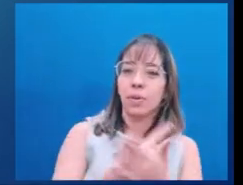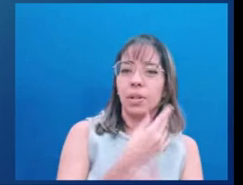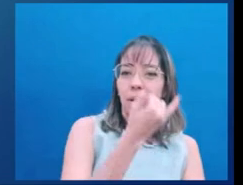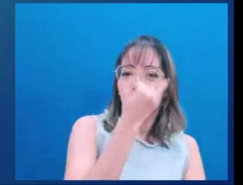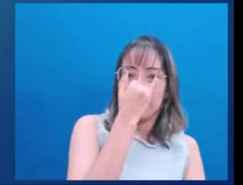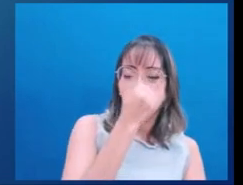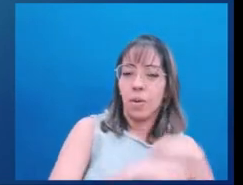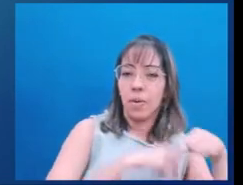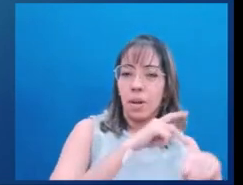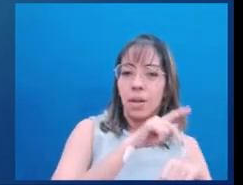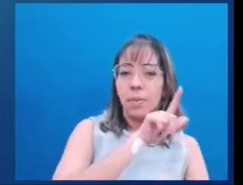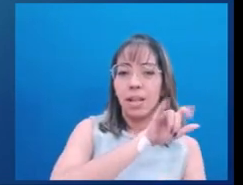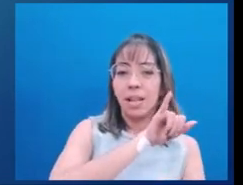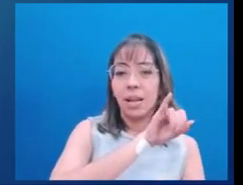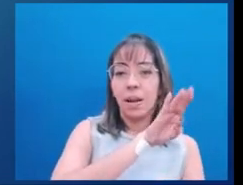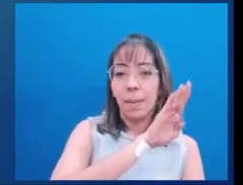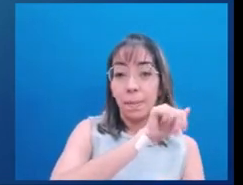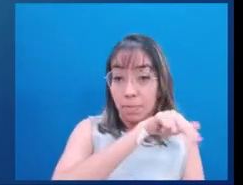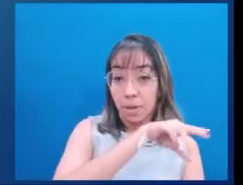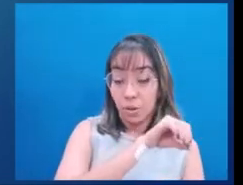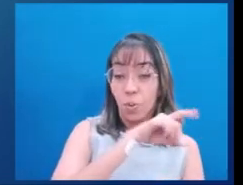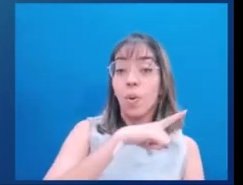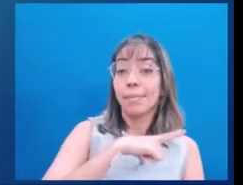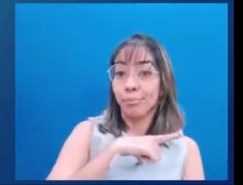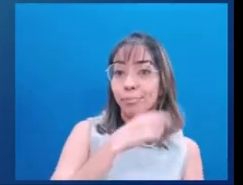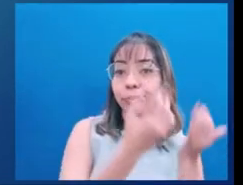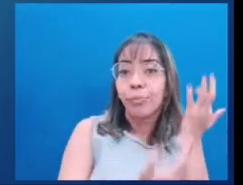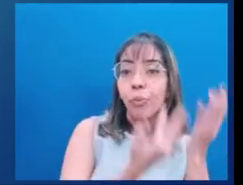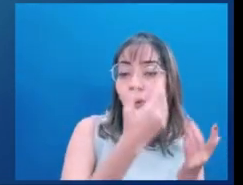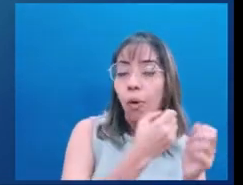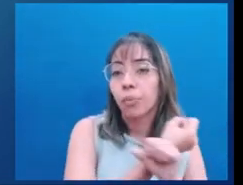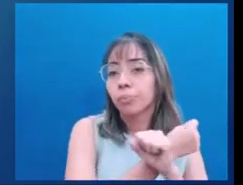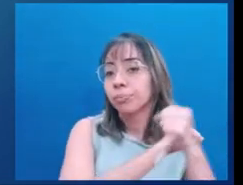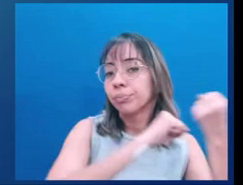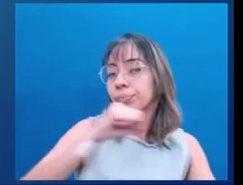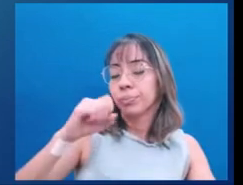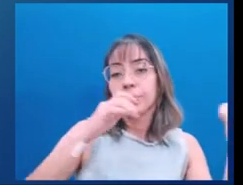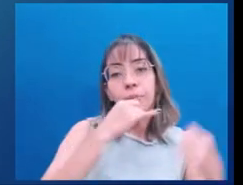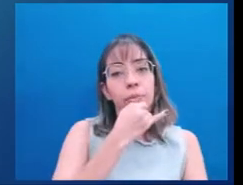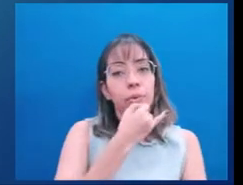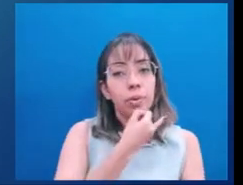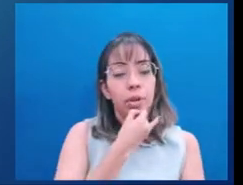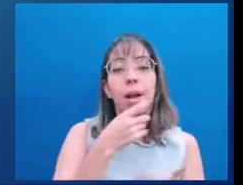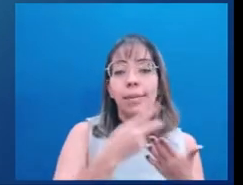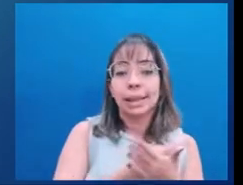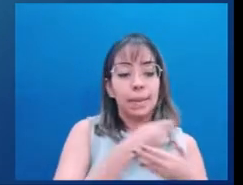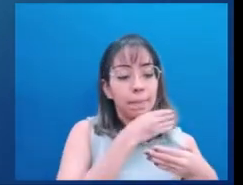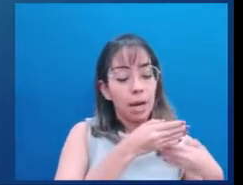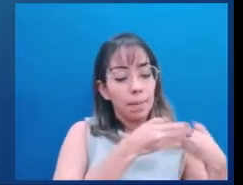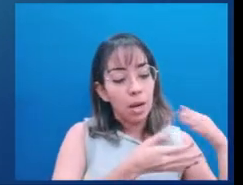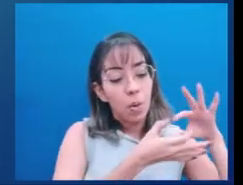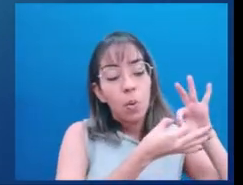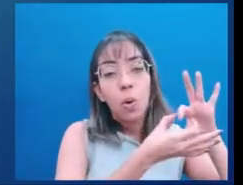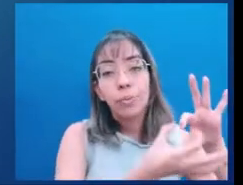nessas últimas 2 semanas, devido ao acidente que ocorreu no Líbano, né? A gente vê que foi uma tragédia, né? Uma